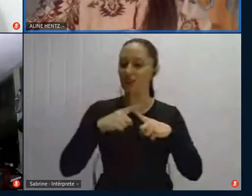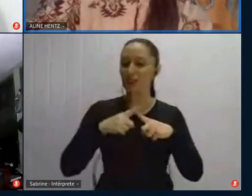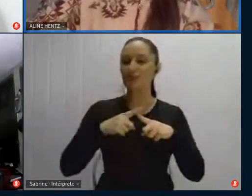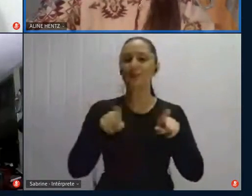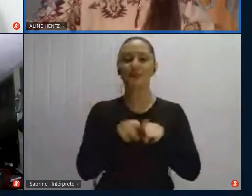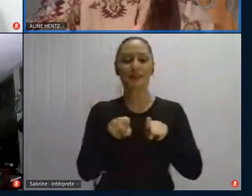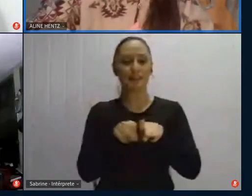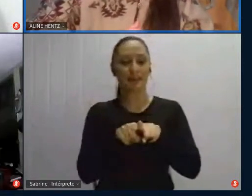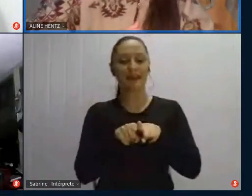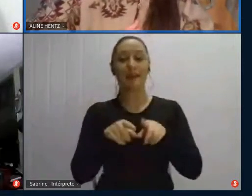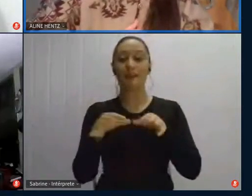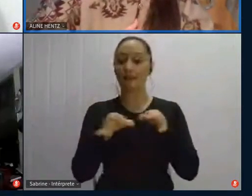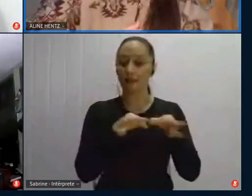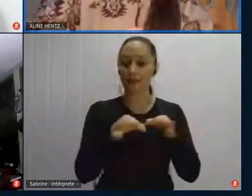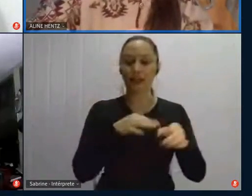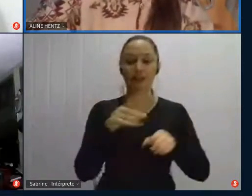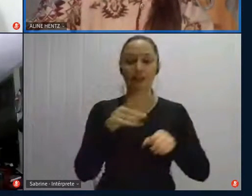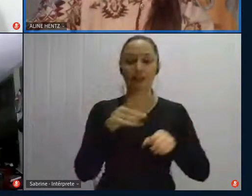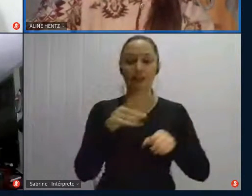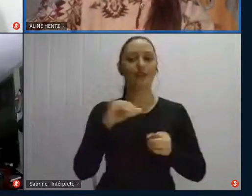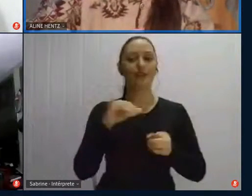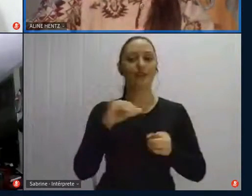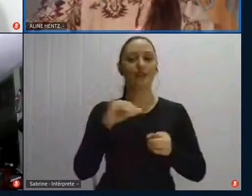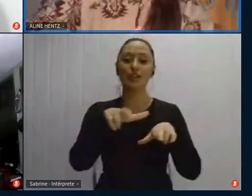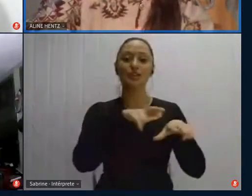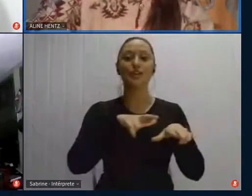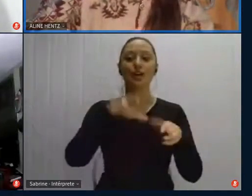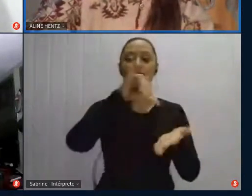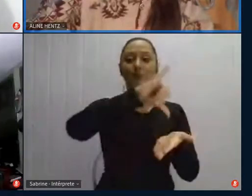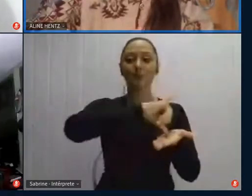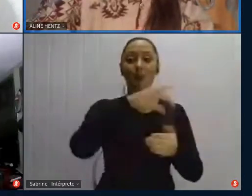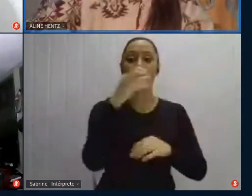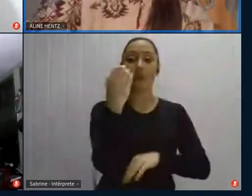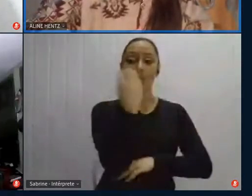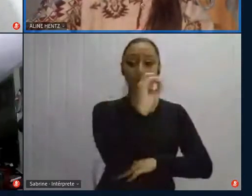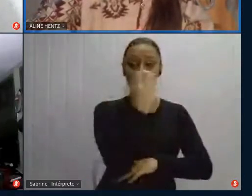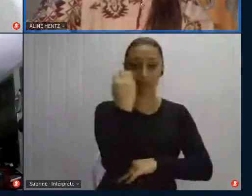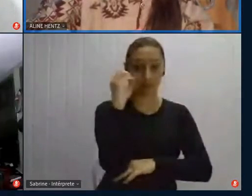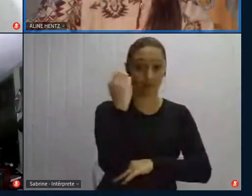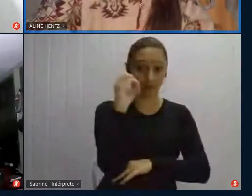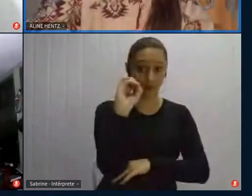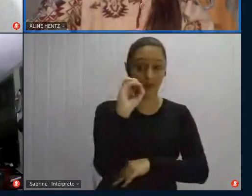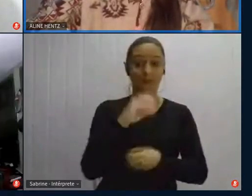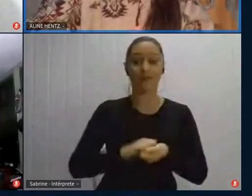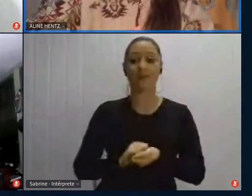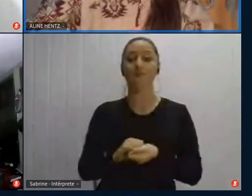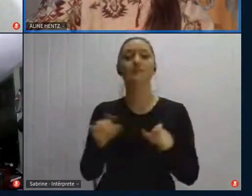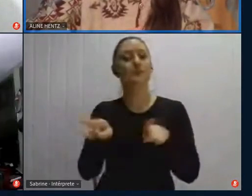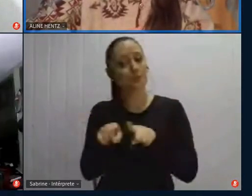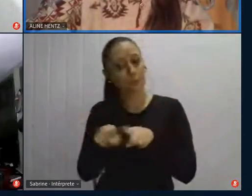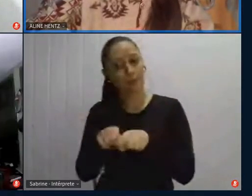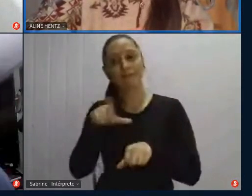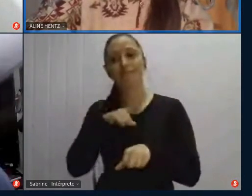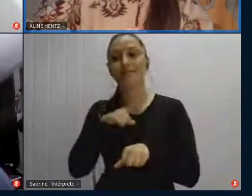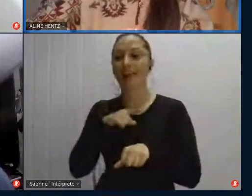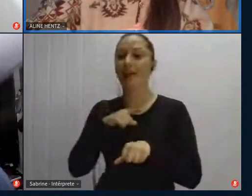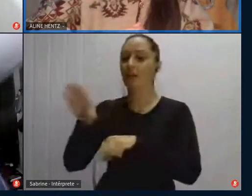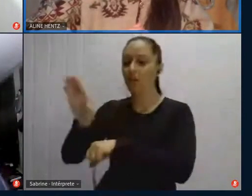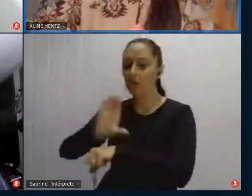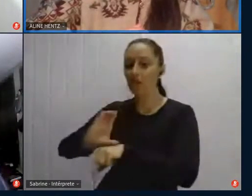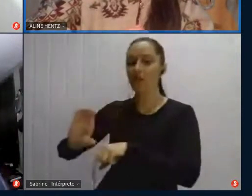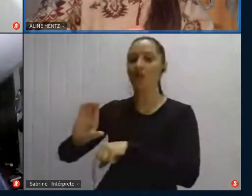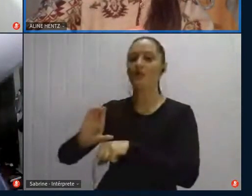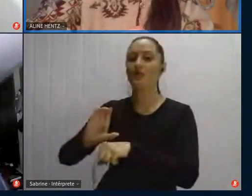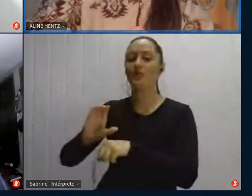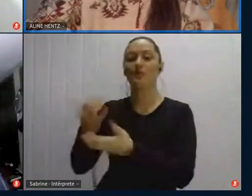região metropolitana de Porto Alegre, predominantemente urbana, mas também com o curso de agroecologia, né, no,